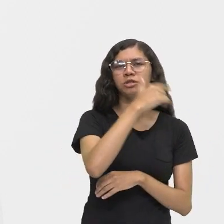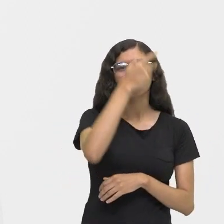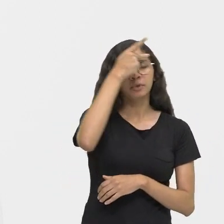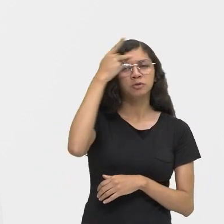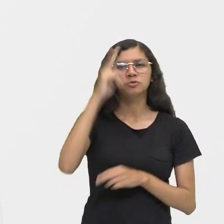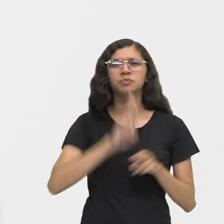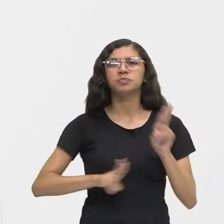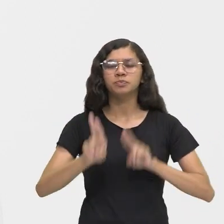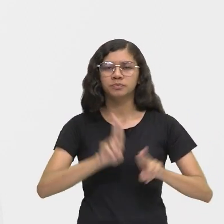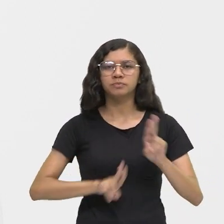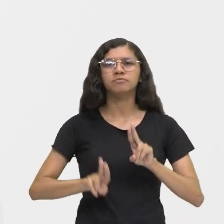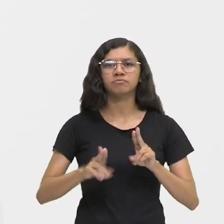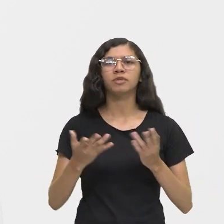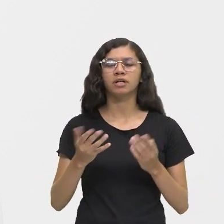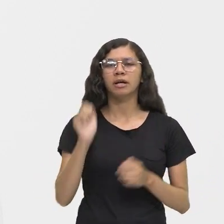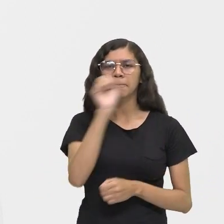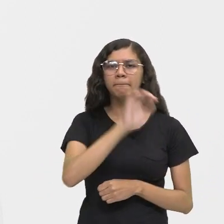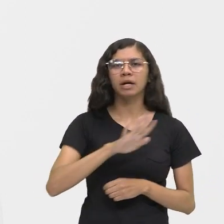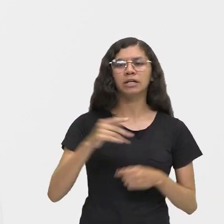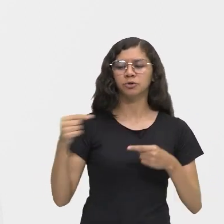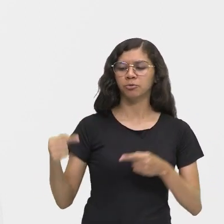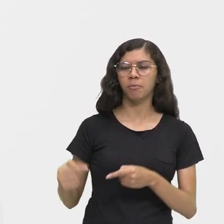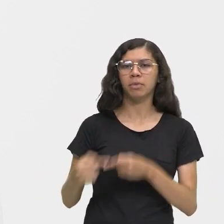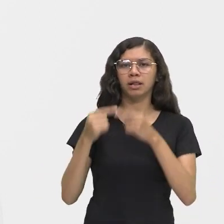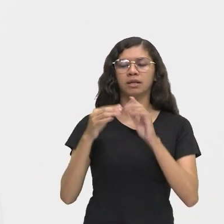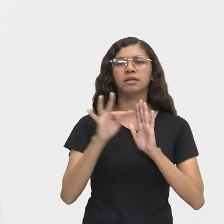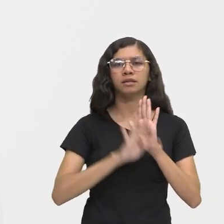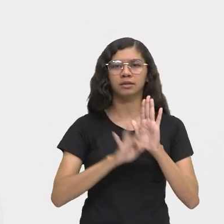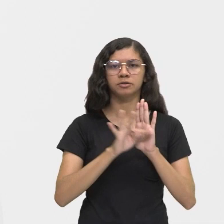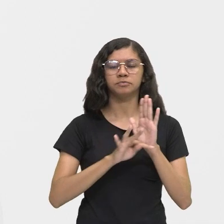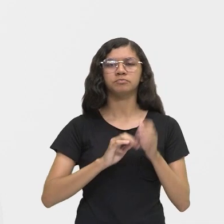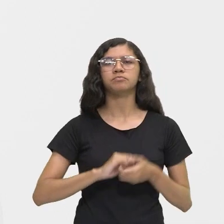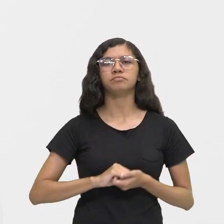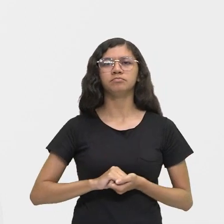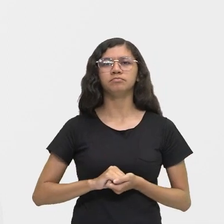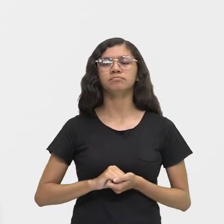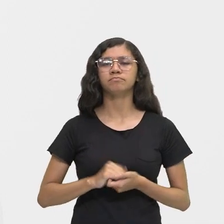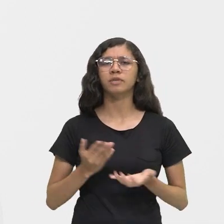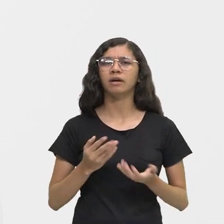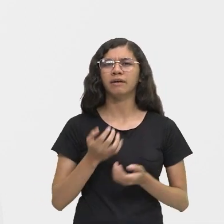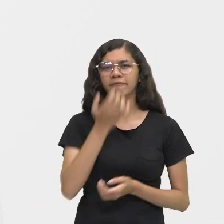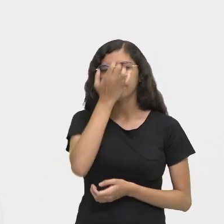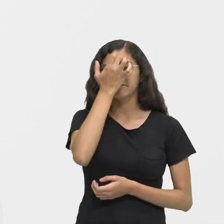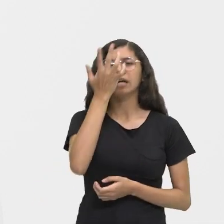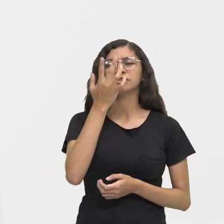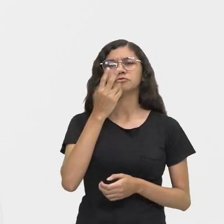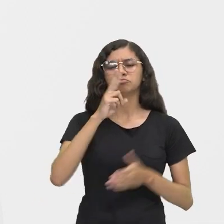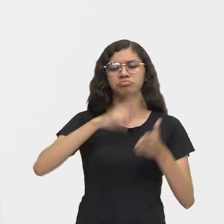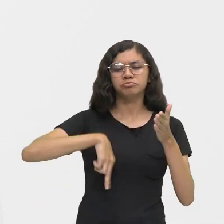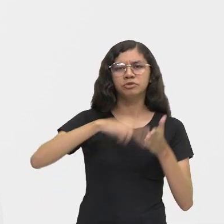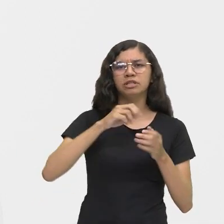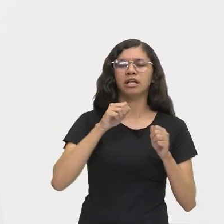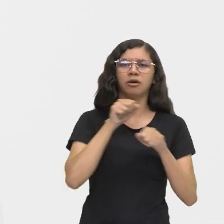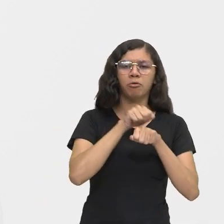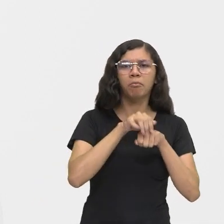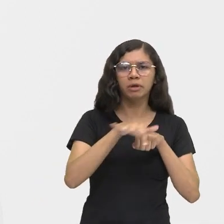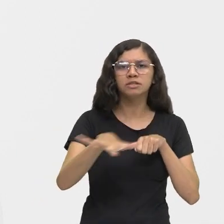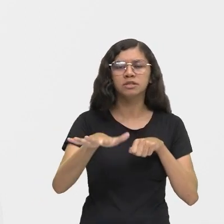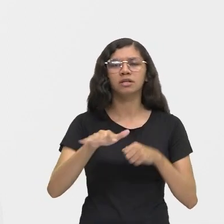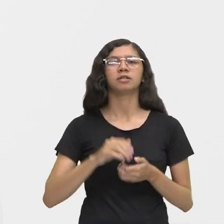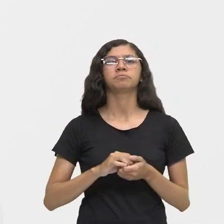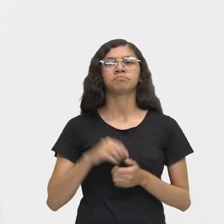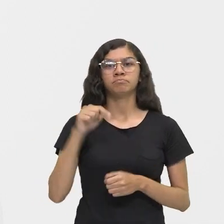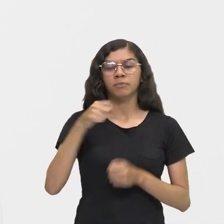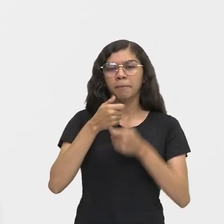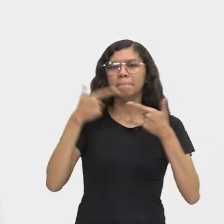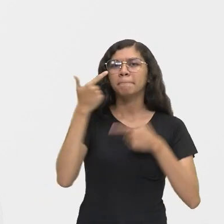caracterizadas por imagens combinadas com textos. Como são fáceis de ler e compartilhar, os memes